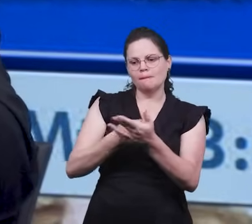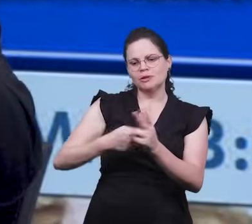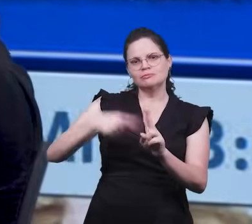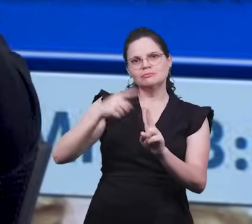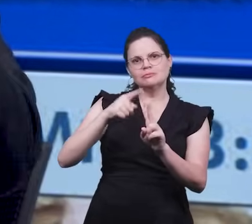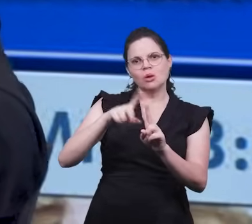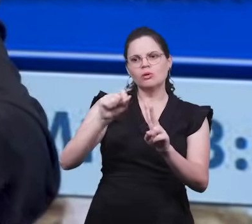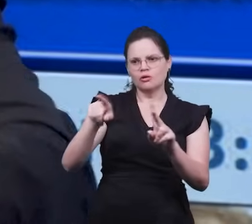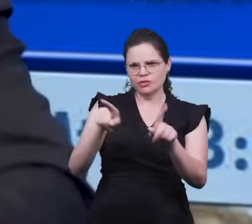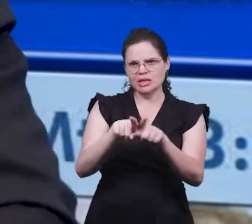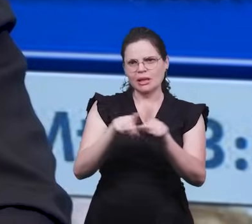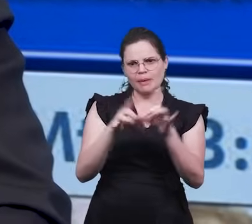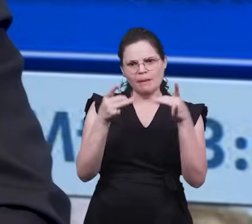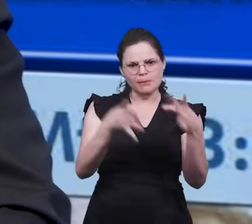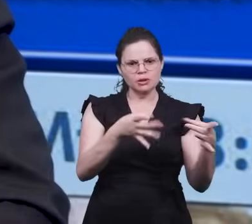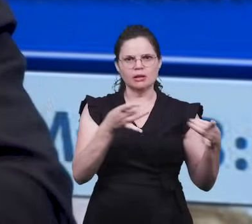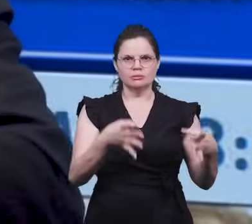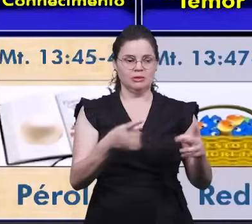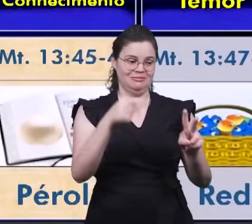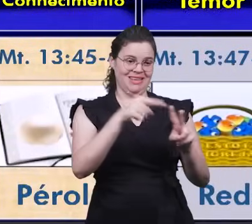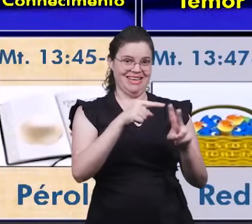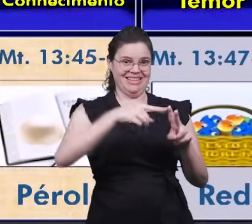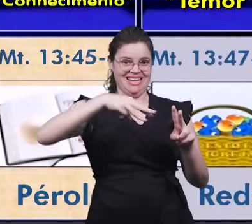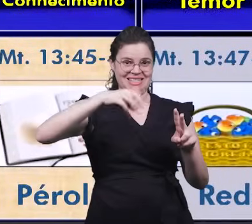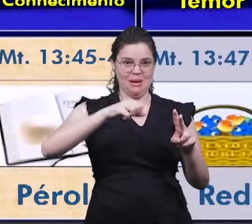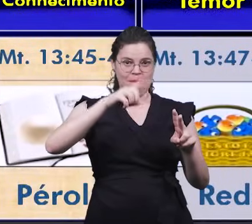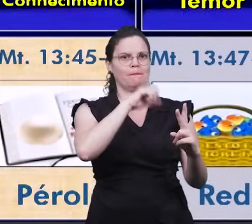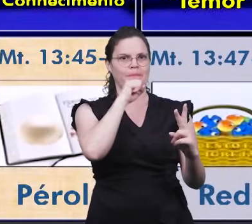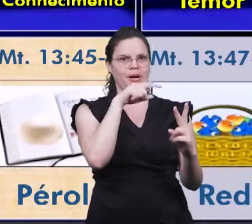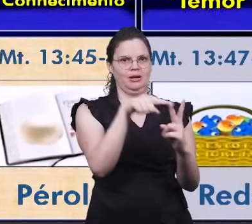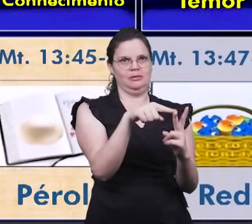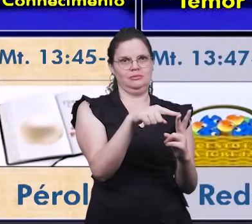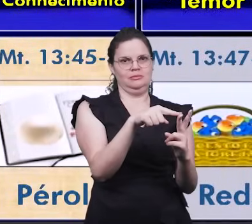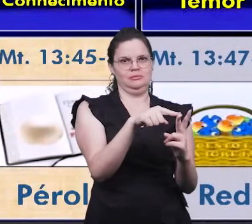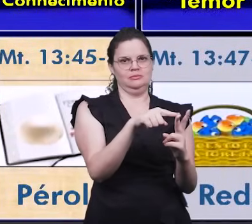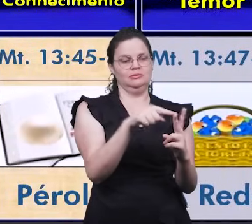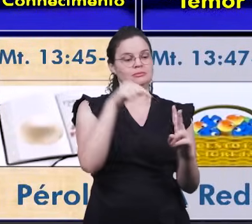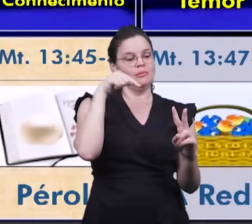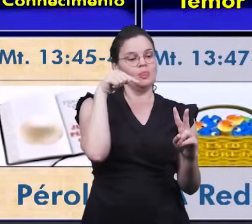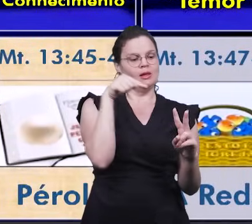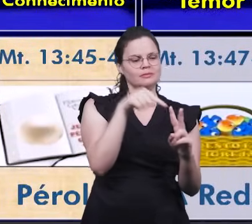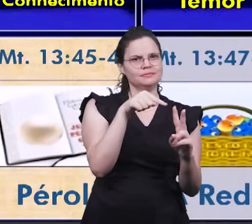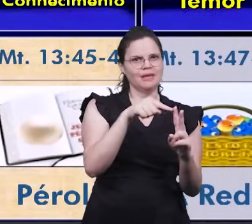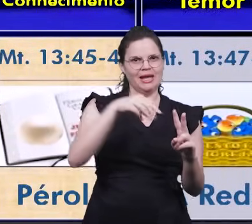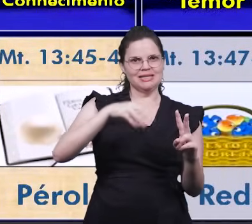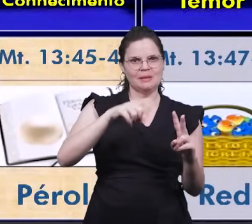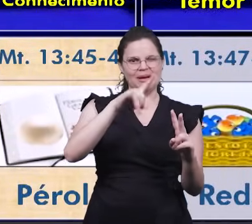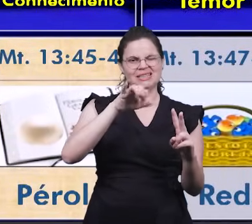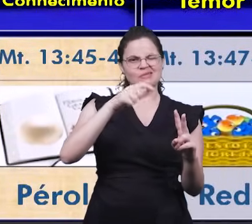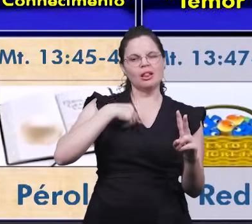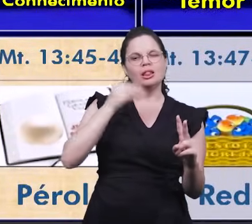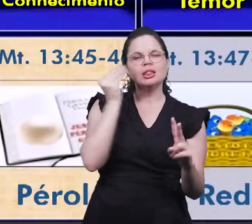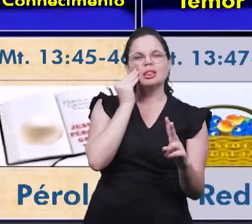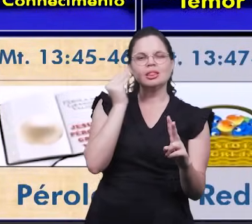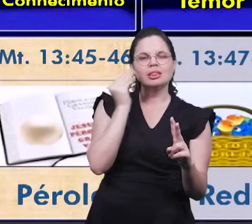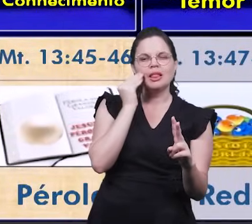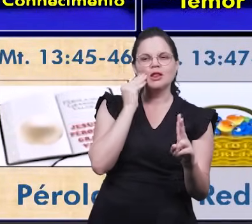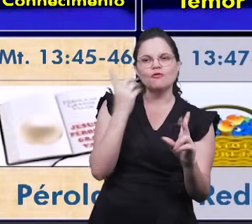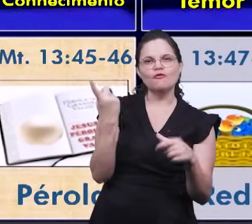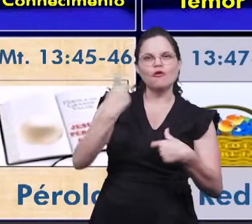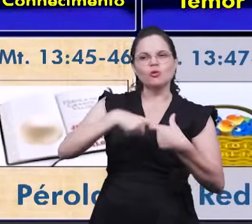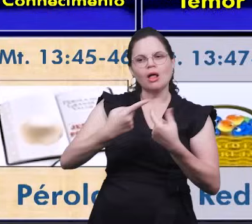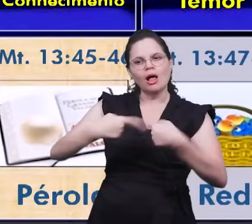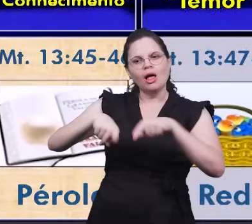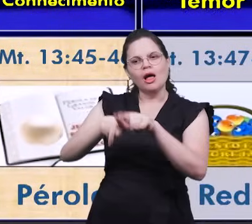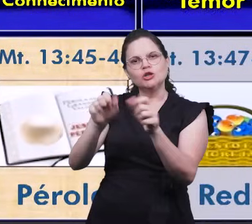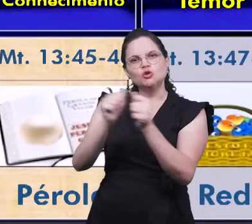Maximiano a também abdicar. E o Maximiano não gostou disso. E o Maximiano tentou voltar, através de Constantino, ele tentou